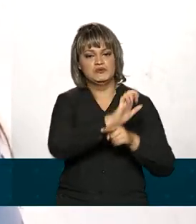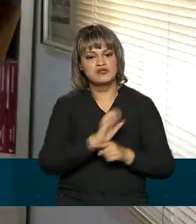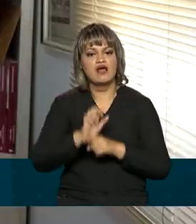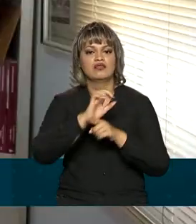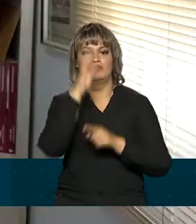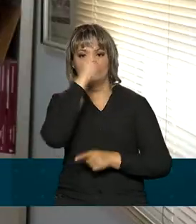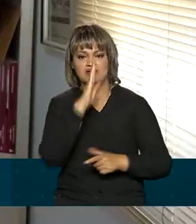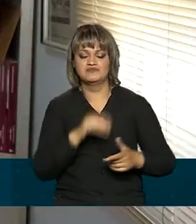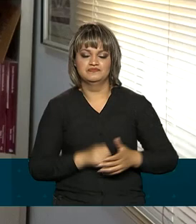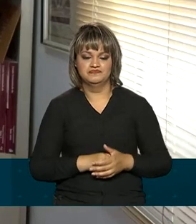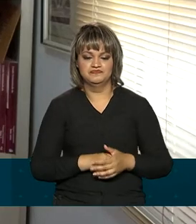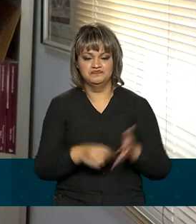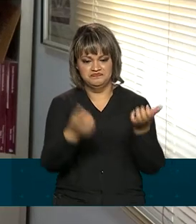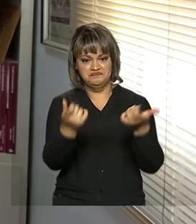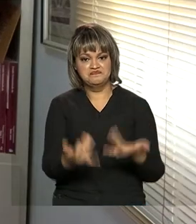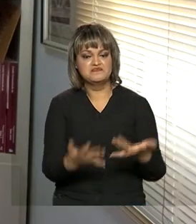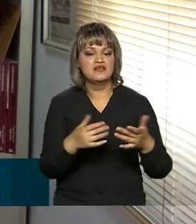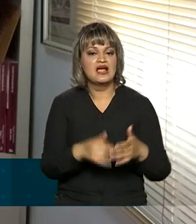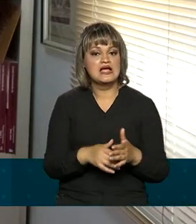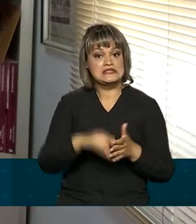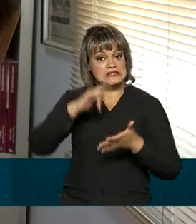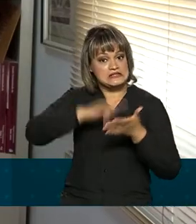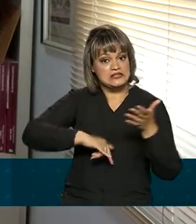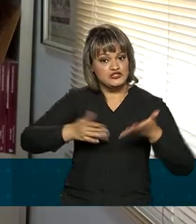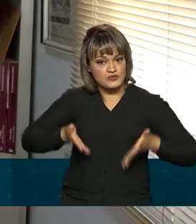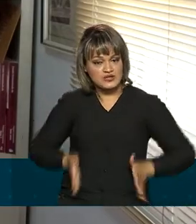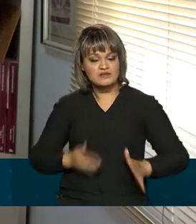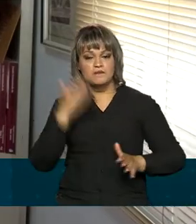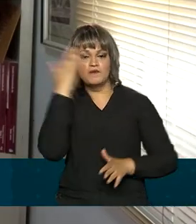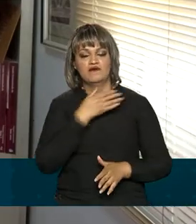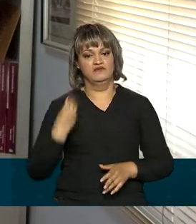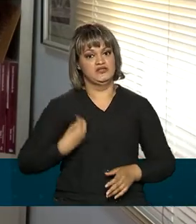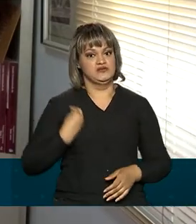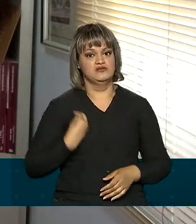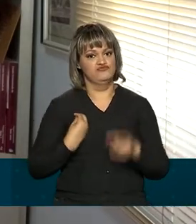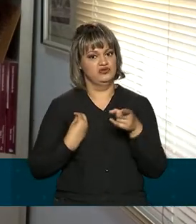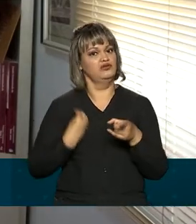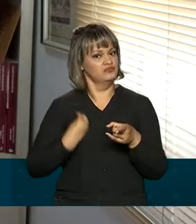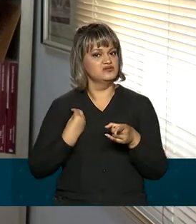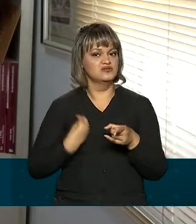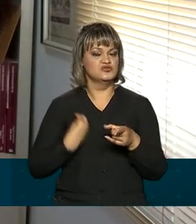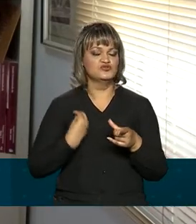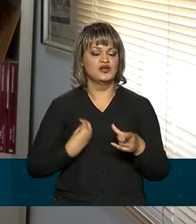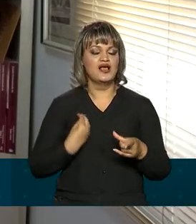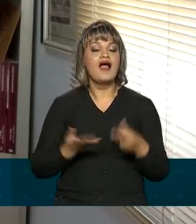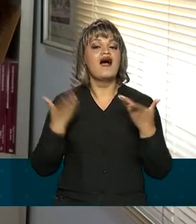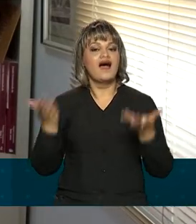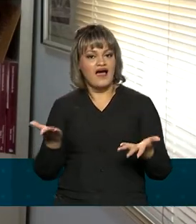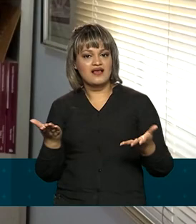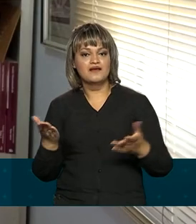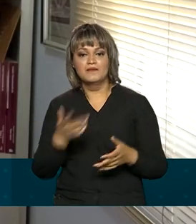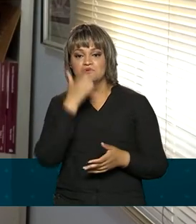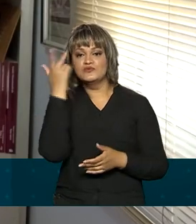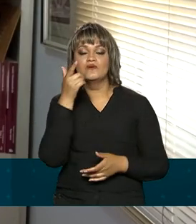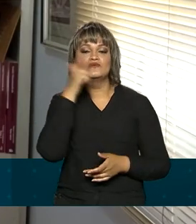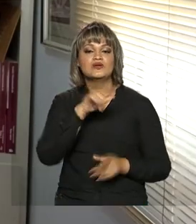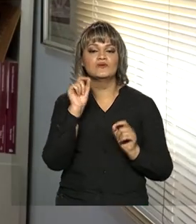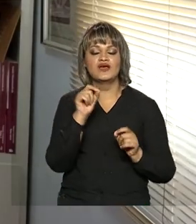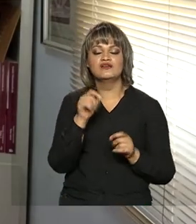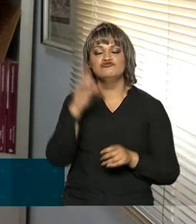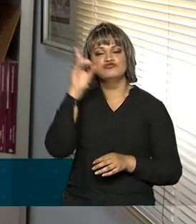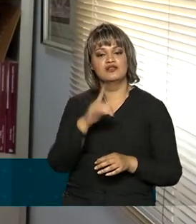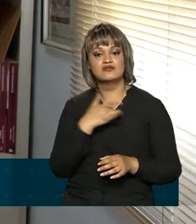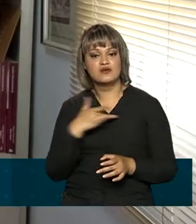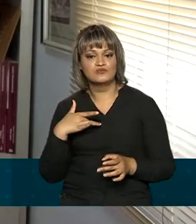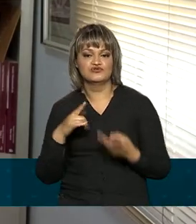Brasil. A certidão de nascimento é o comprovante de existência do cidadão. É por meio dela que a pessoa passa a ter direitos à